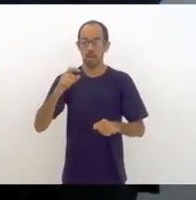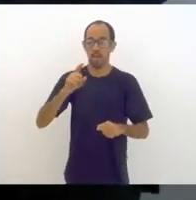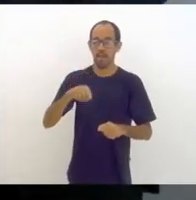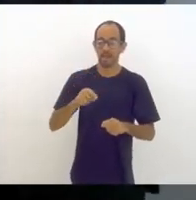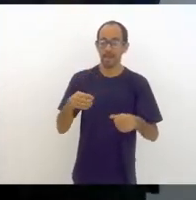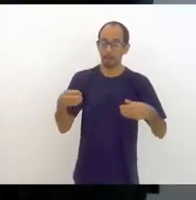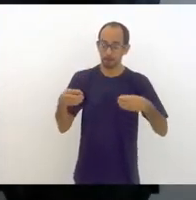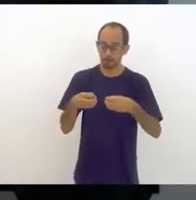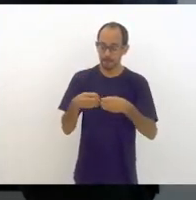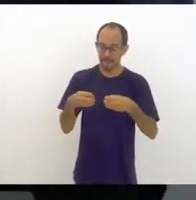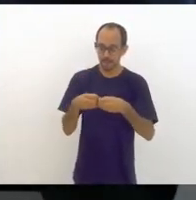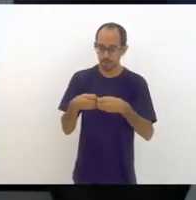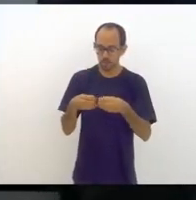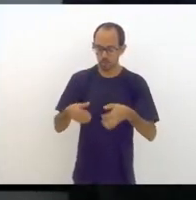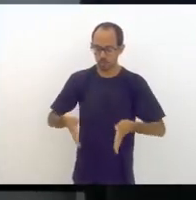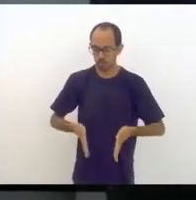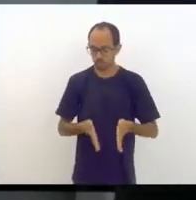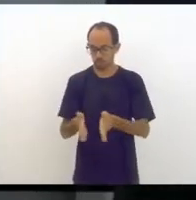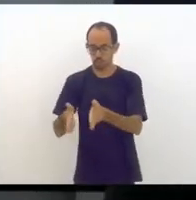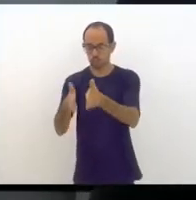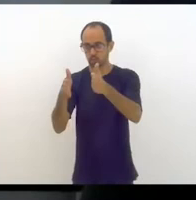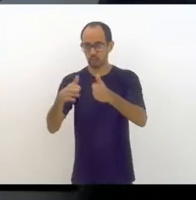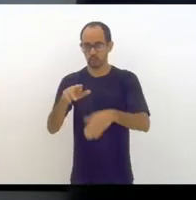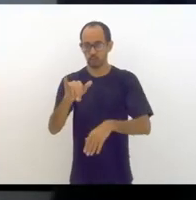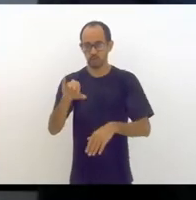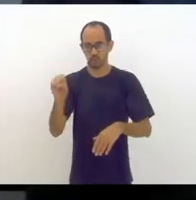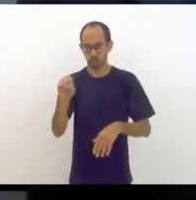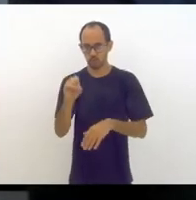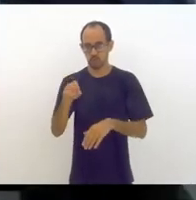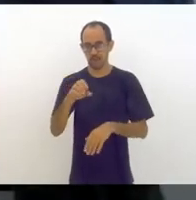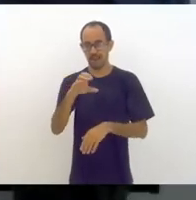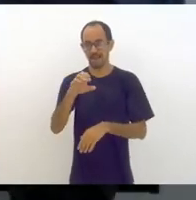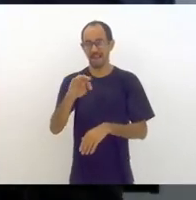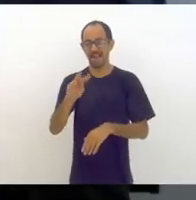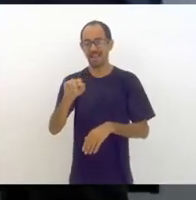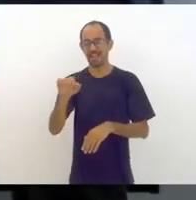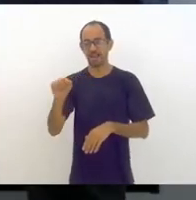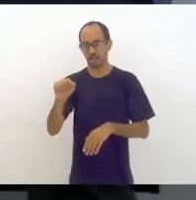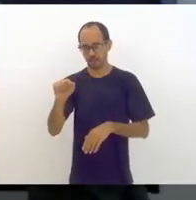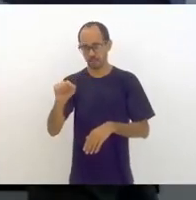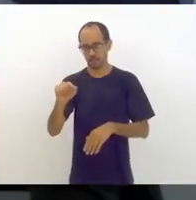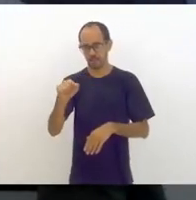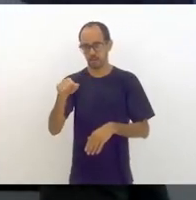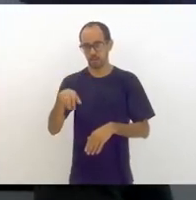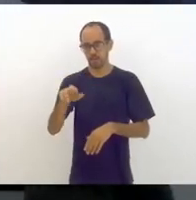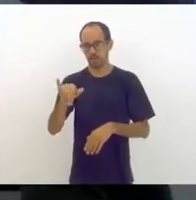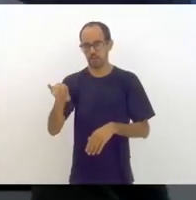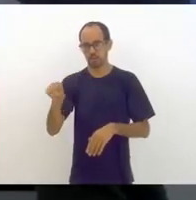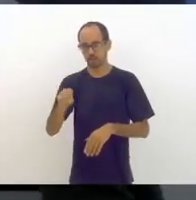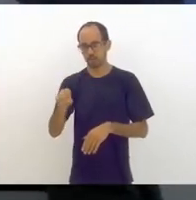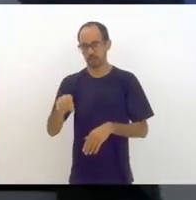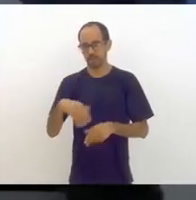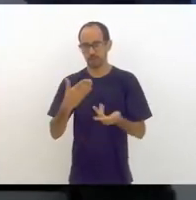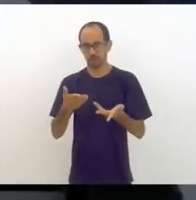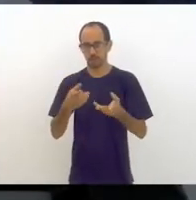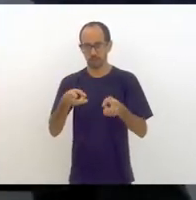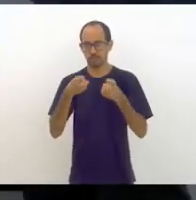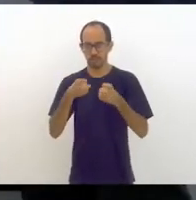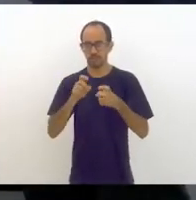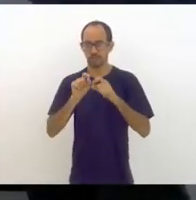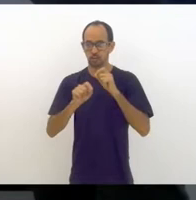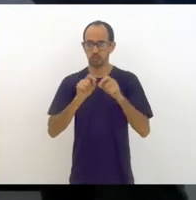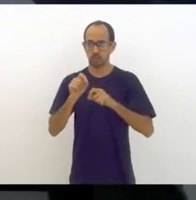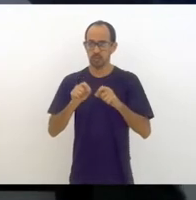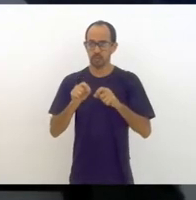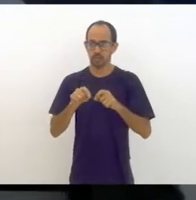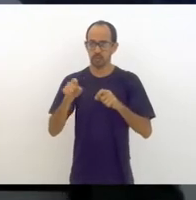Sul. Foram desenvolvidos na calha do Rio Paraíba do Sul, né? Então, a gente vê que a delimitação da unidade, ela